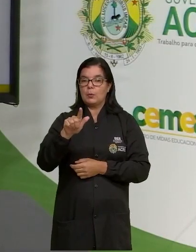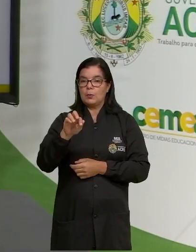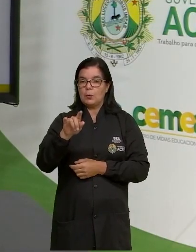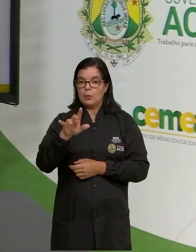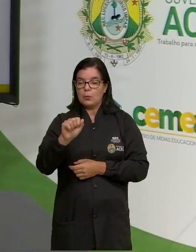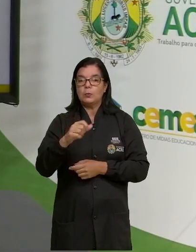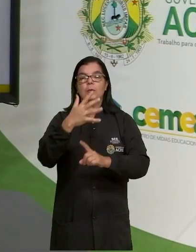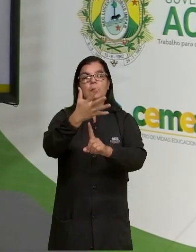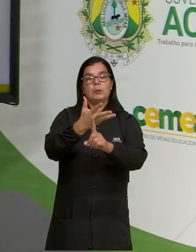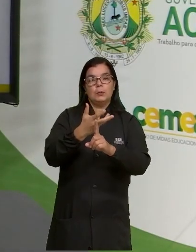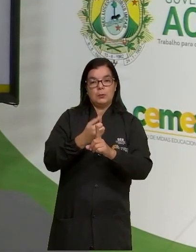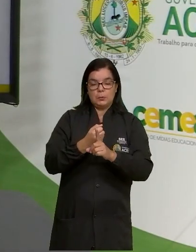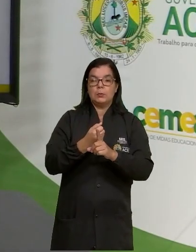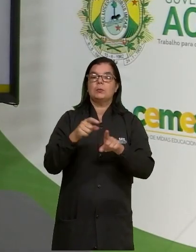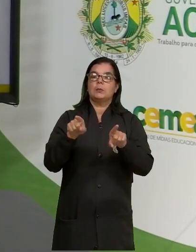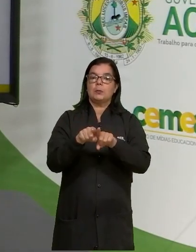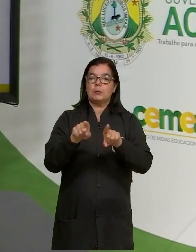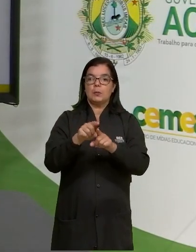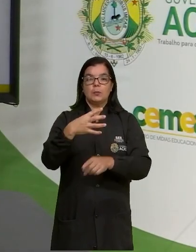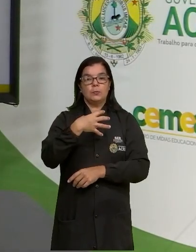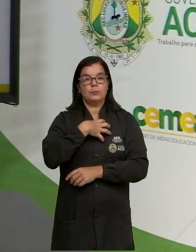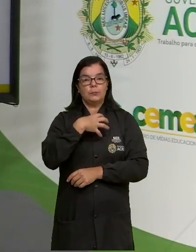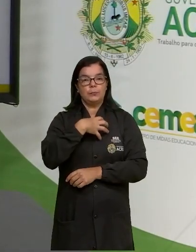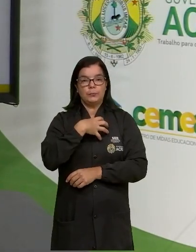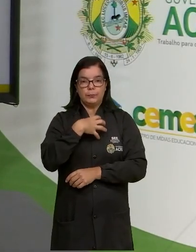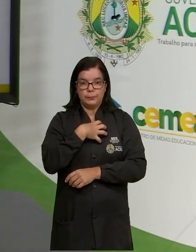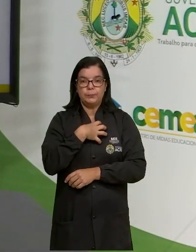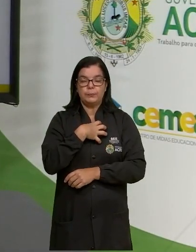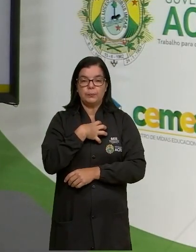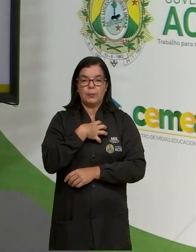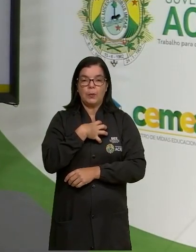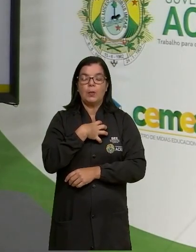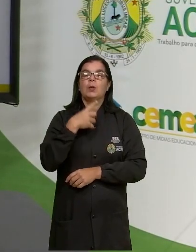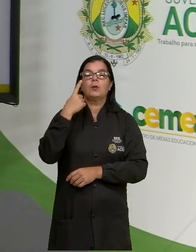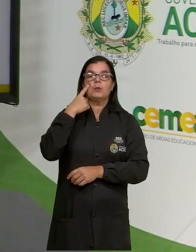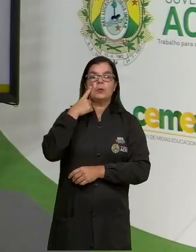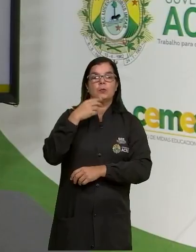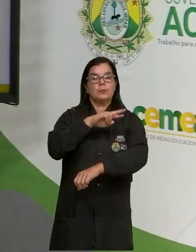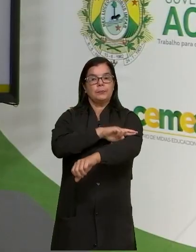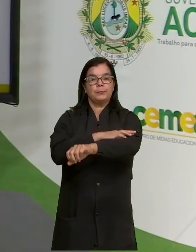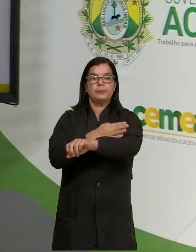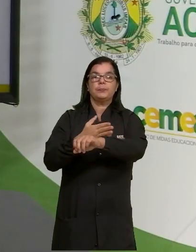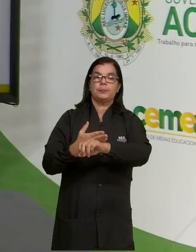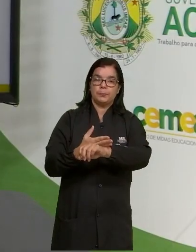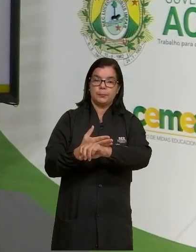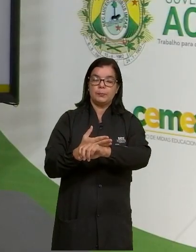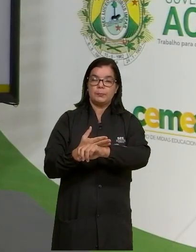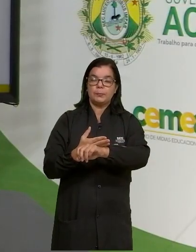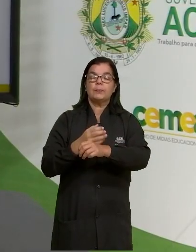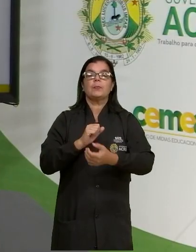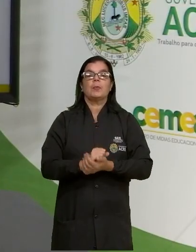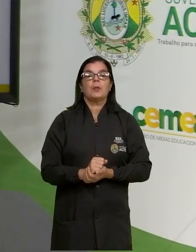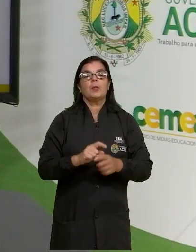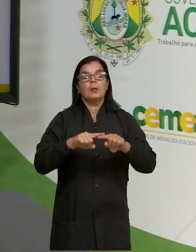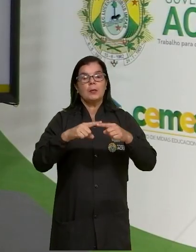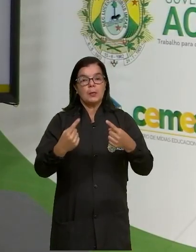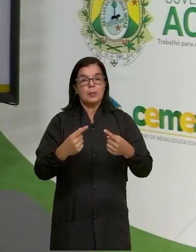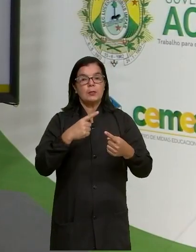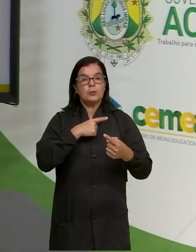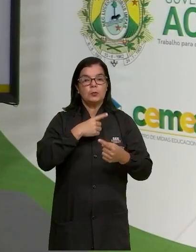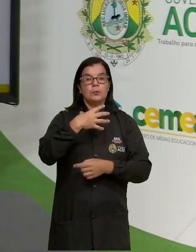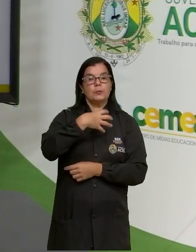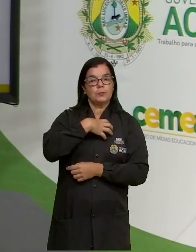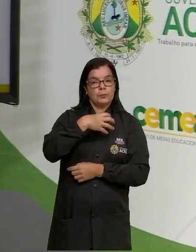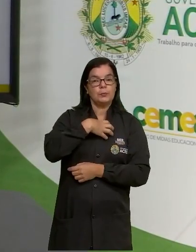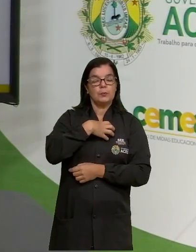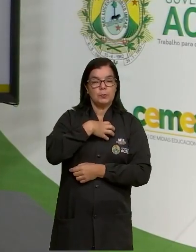de Salvador da Bahia é soteropolitano. Quem é de Rio Branco do Acre é Rio Branquense, mas quem é de Salvador